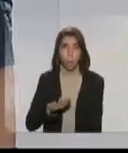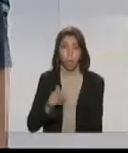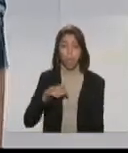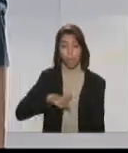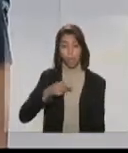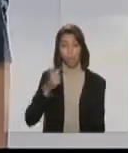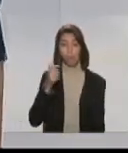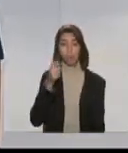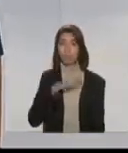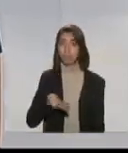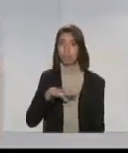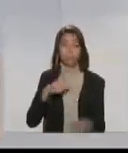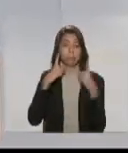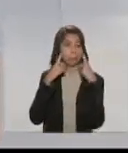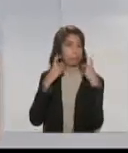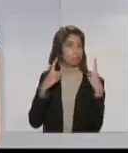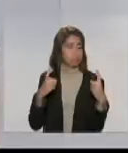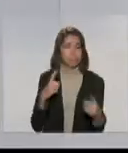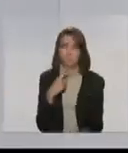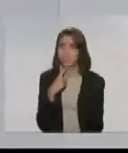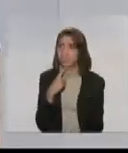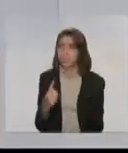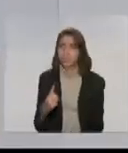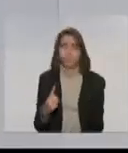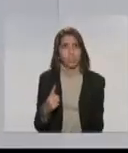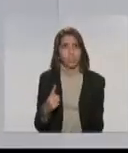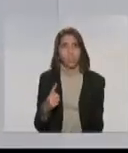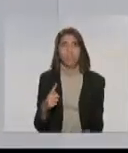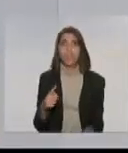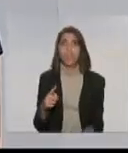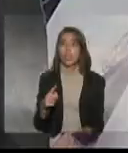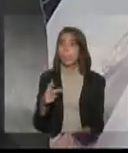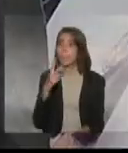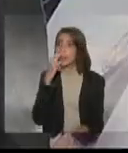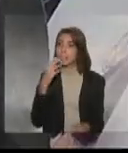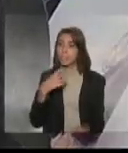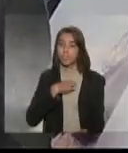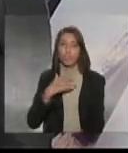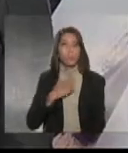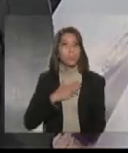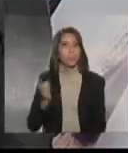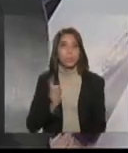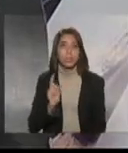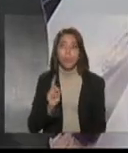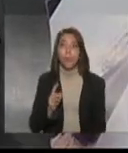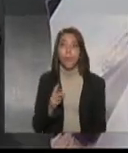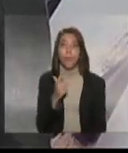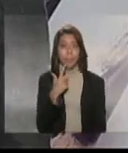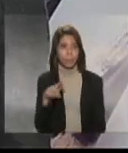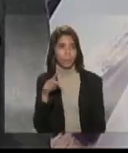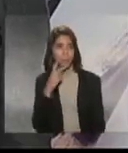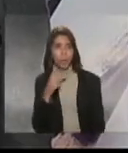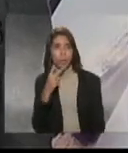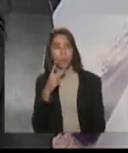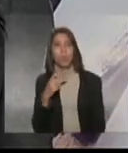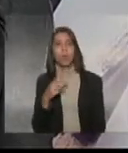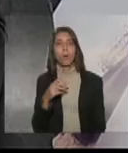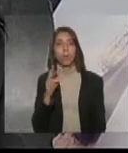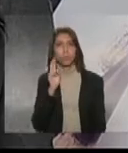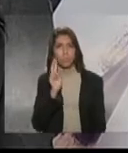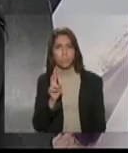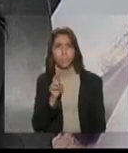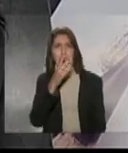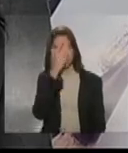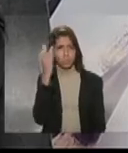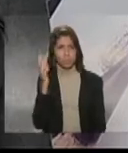ea criança começou a chorar ela eu não consigo falar isso isso não é dela e teve uma que fala isso é um comportamento aprendido teve uma fala assim eu